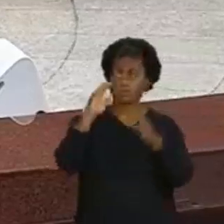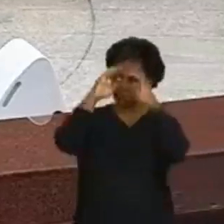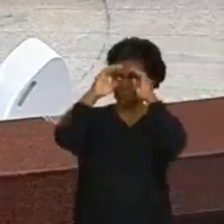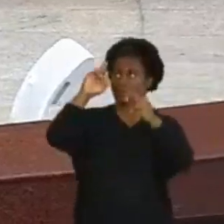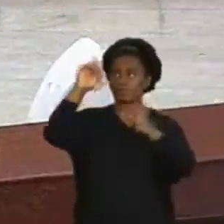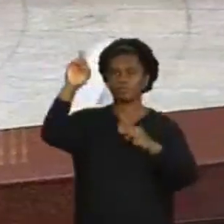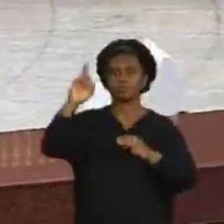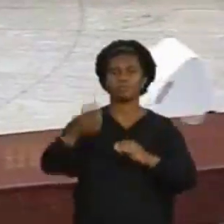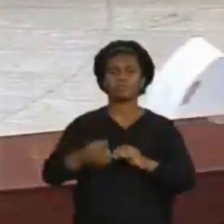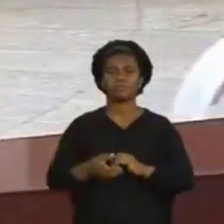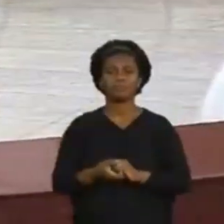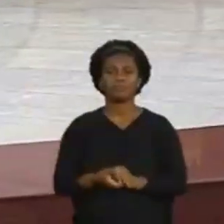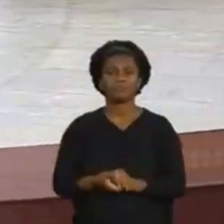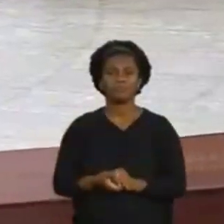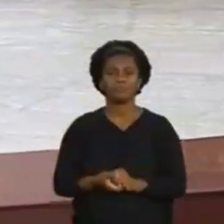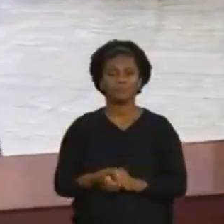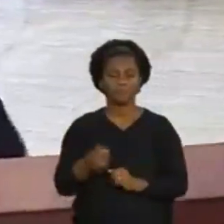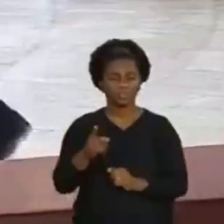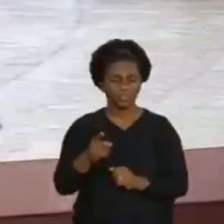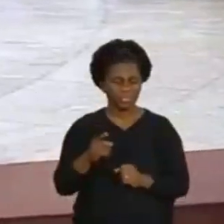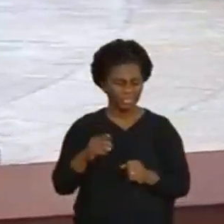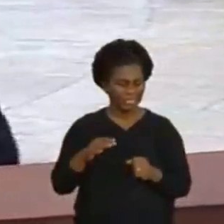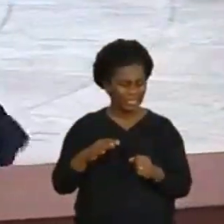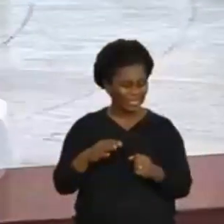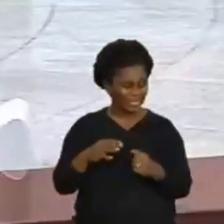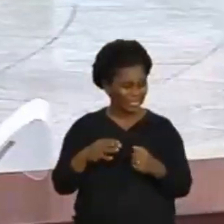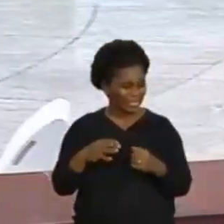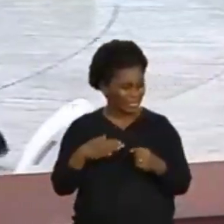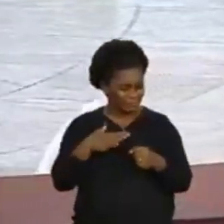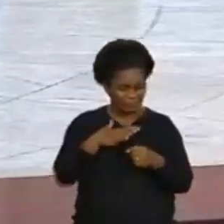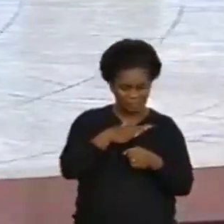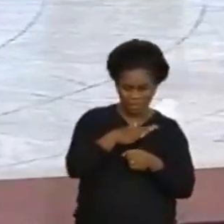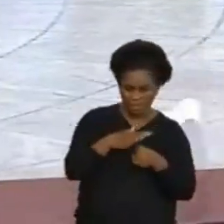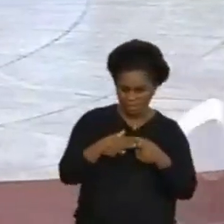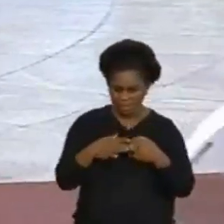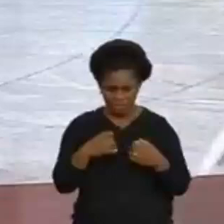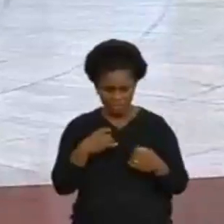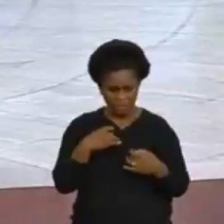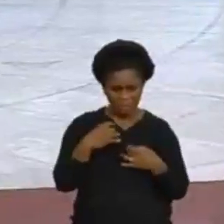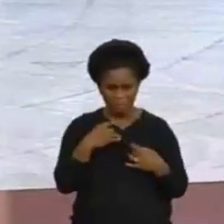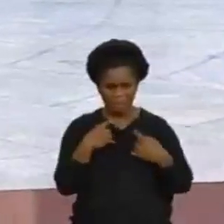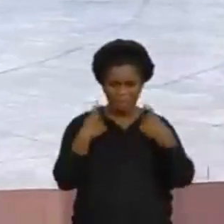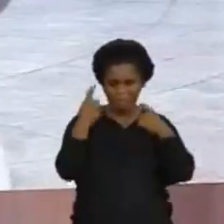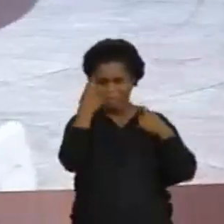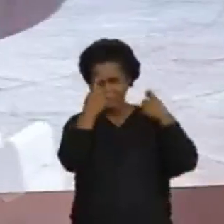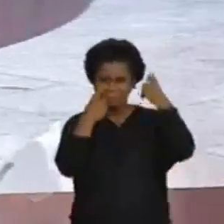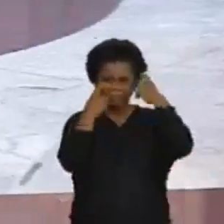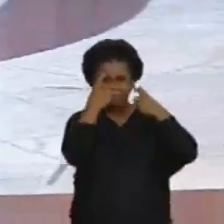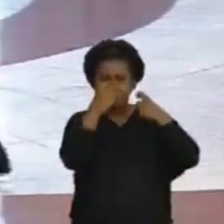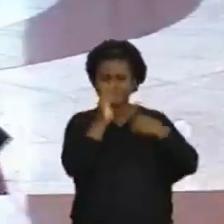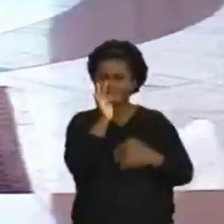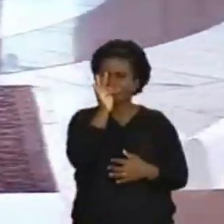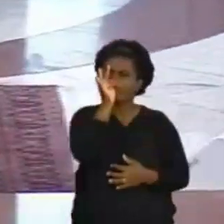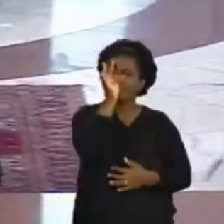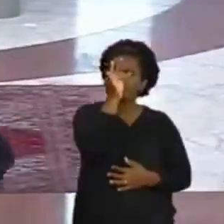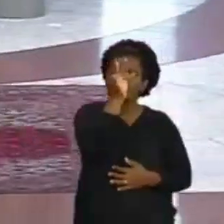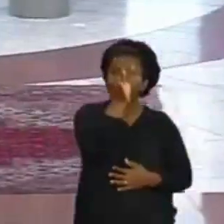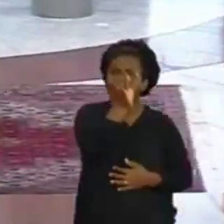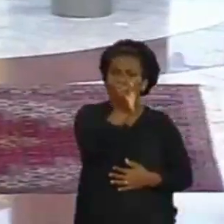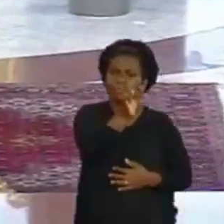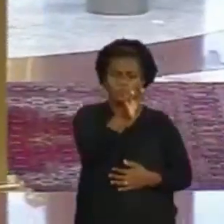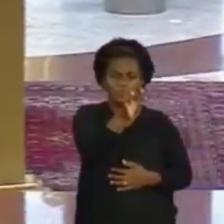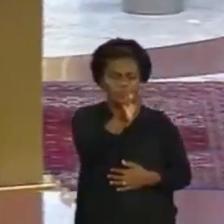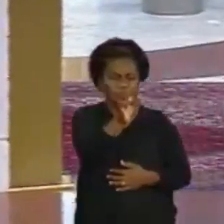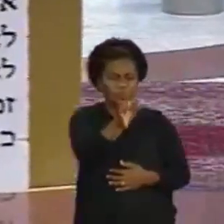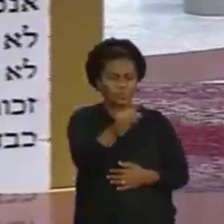Você que está cheio dos seus medos, cheio de preocupação com o futuro, essa